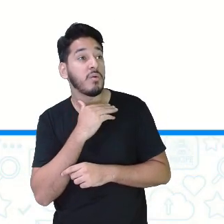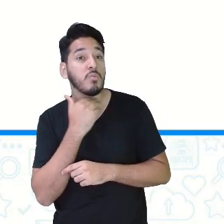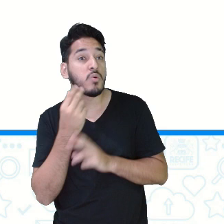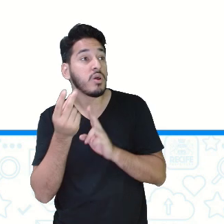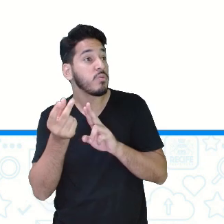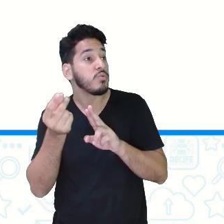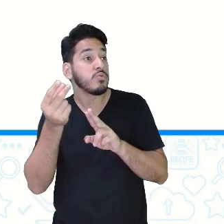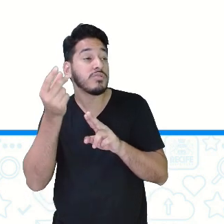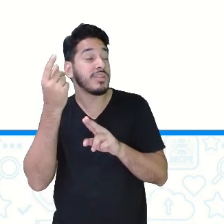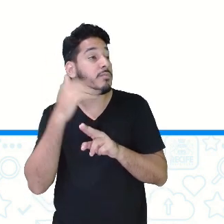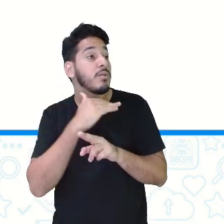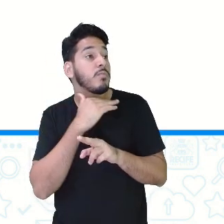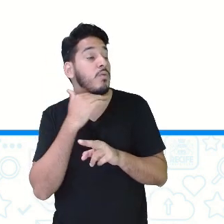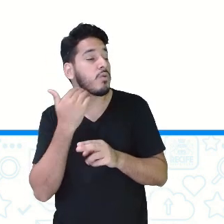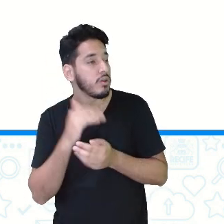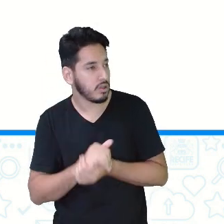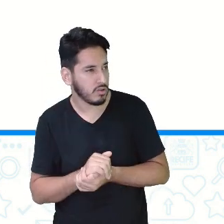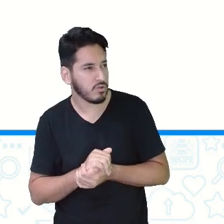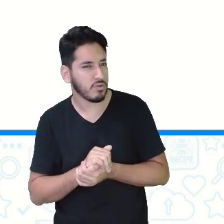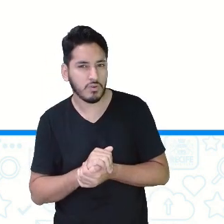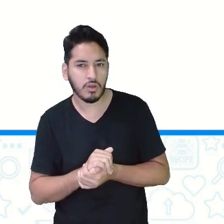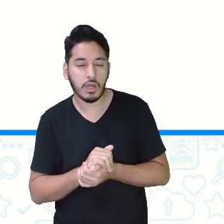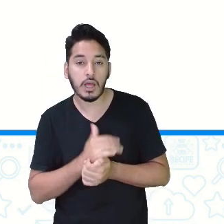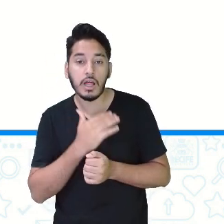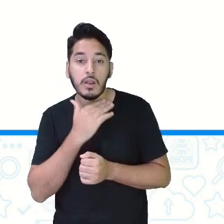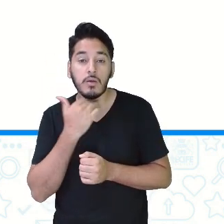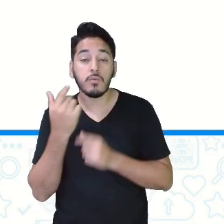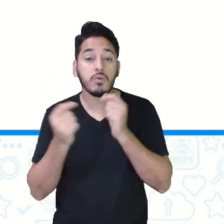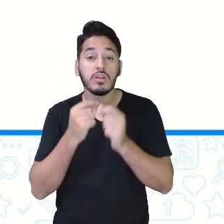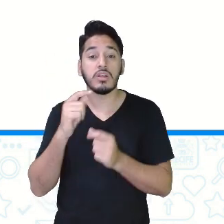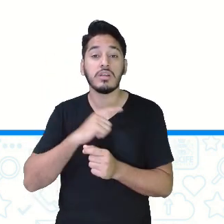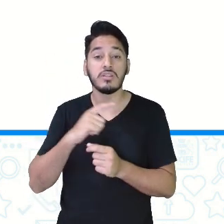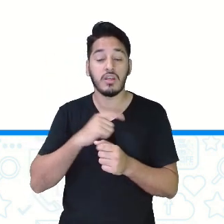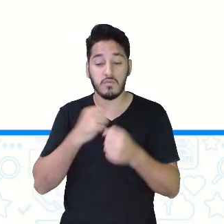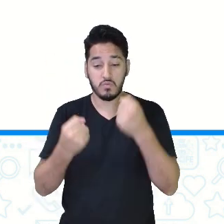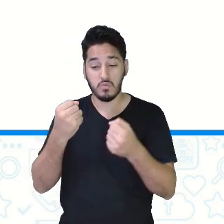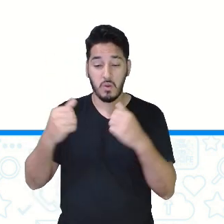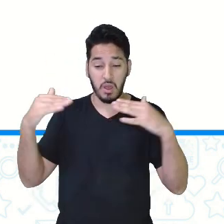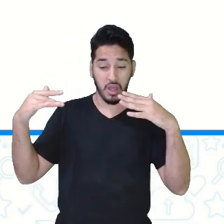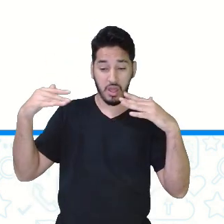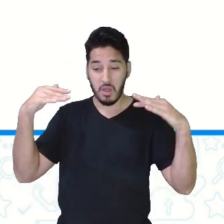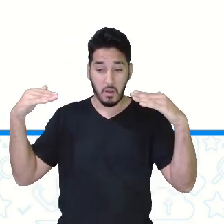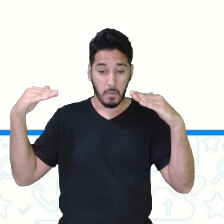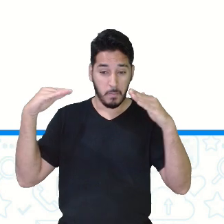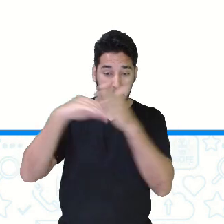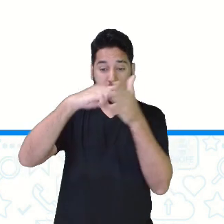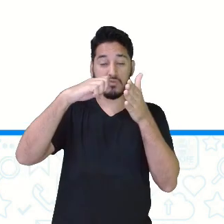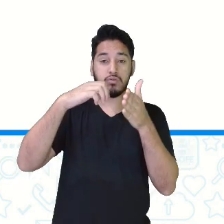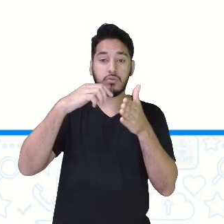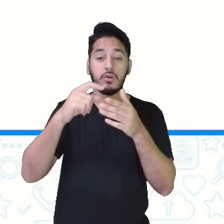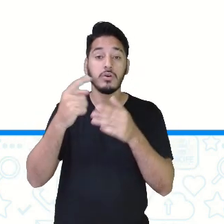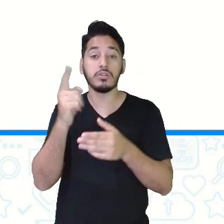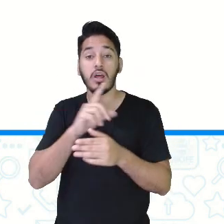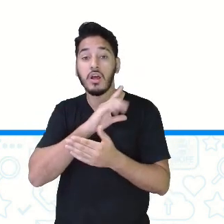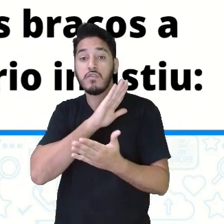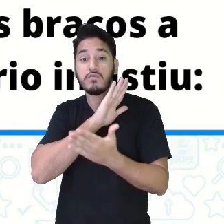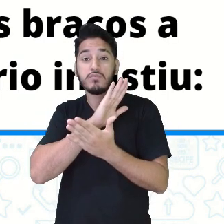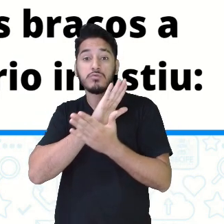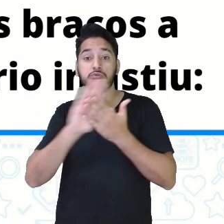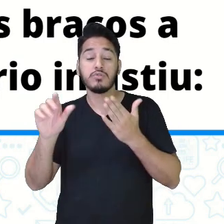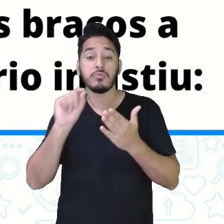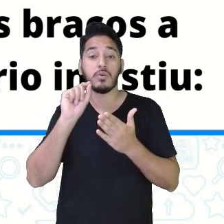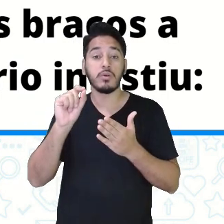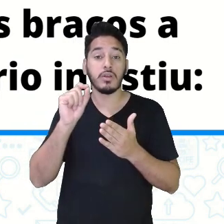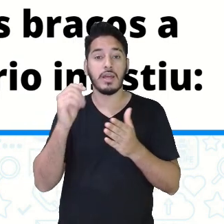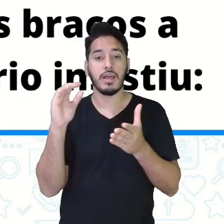muito tempo. Disse que a moça pereceu num desastre de carro, quando estava fugindo para se casar com um